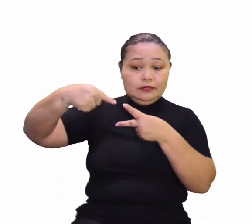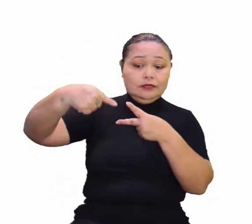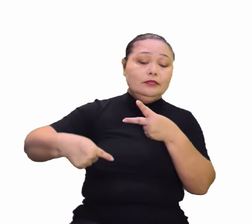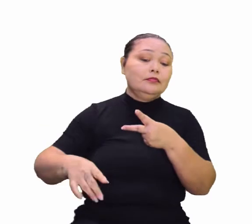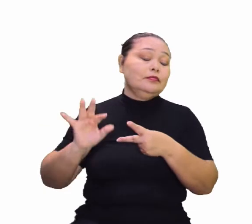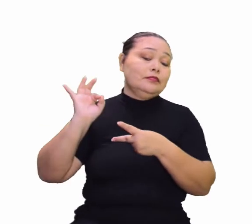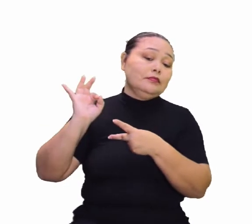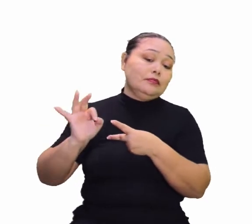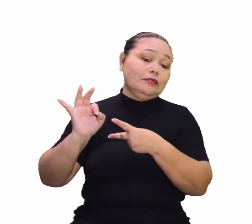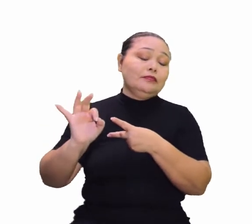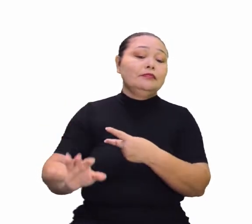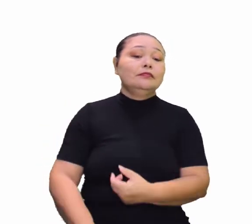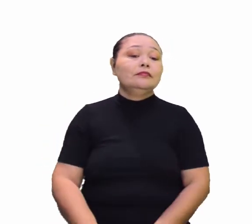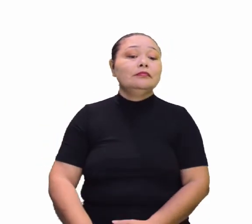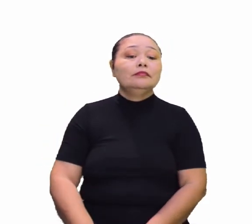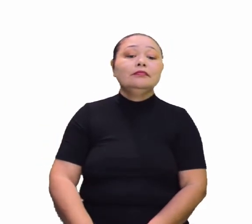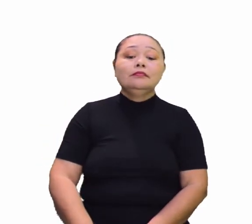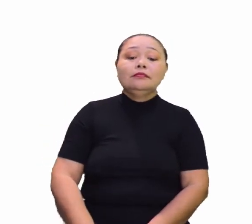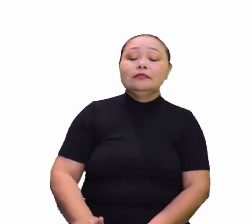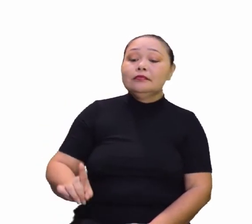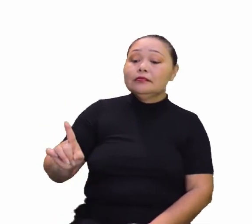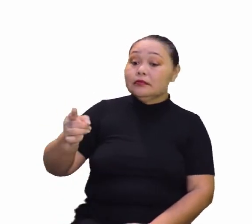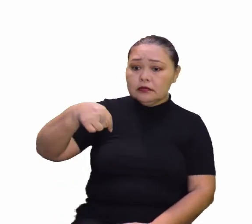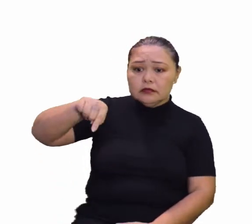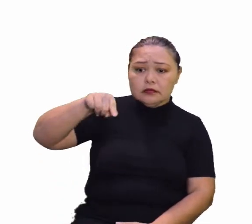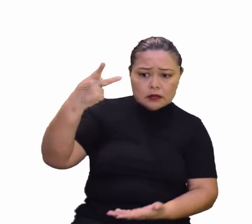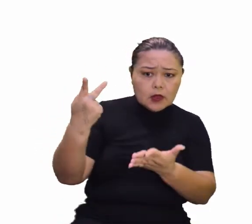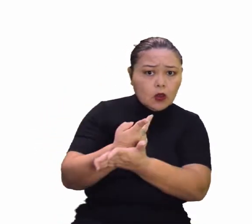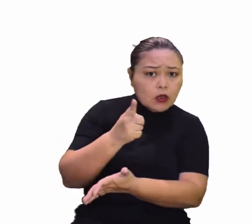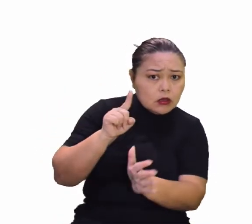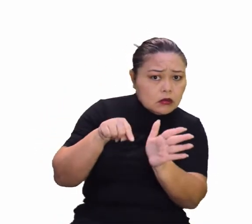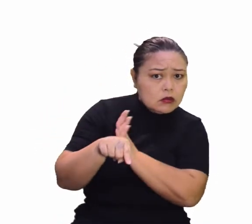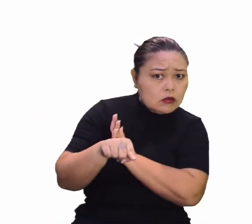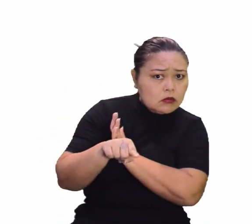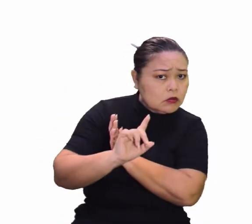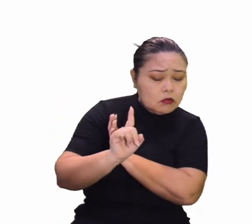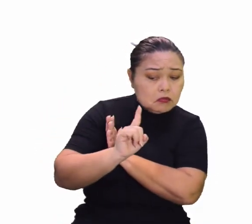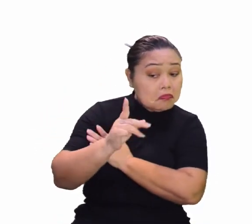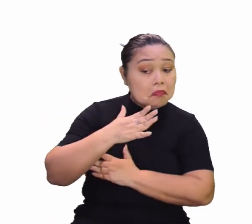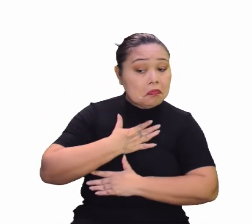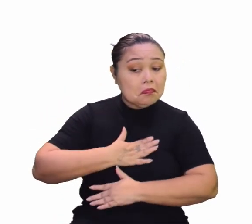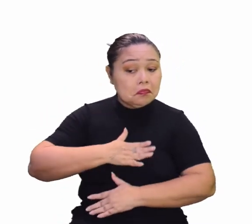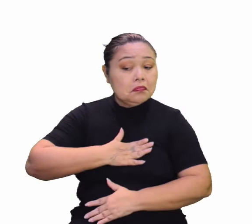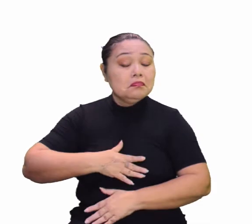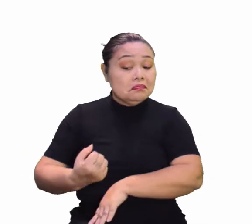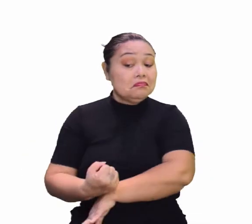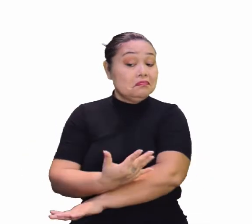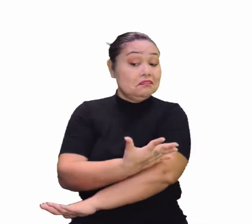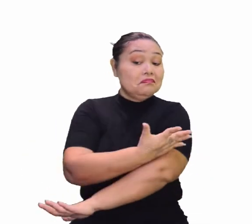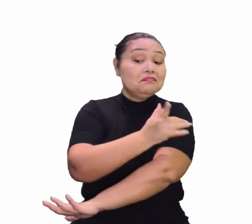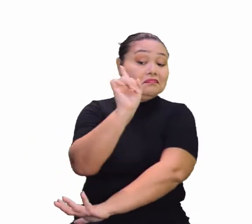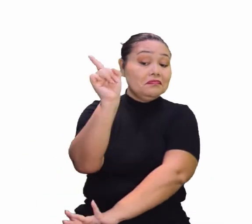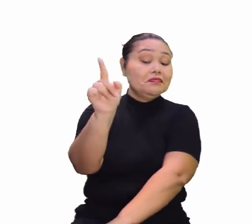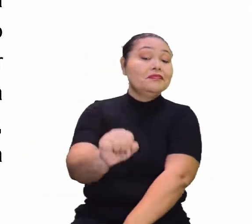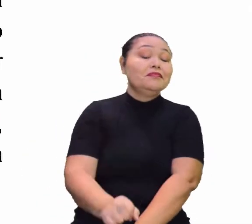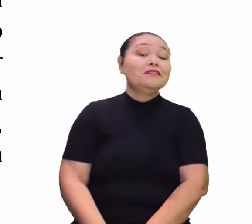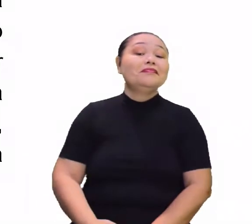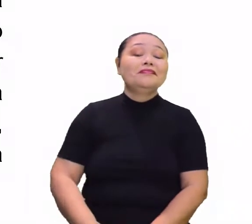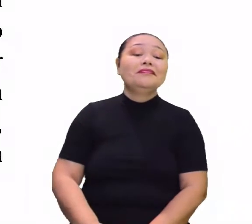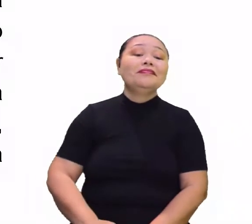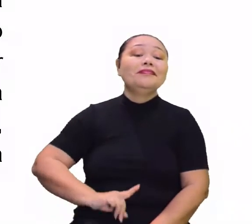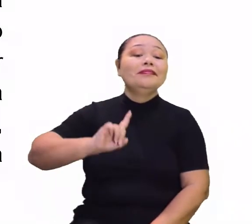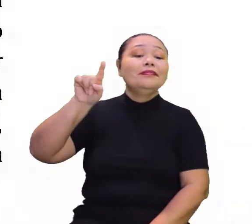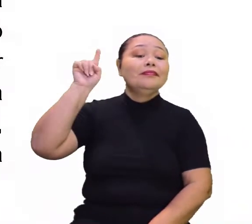Grosso. Exatamente. Rogério, tu acha que alguém errou essa questão? Não, Tranquilo, né? A galera arrepiou. Beleza, então vamos